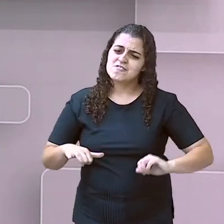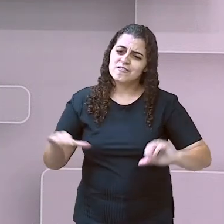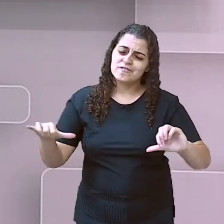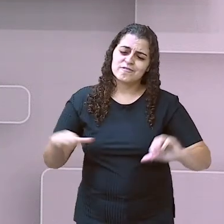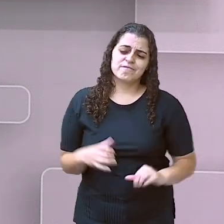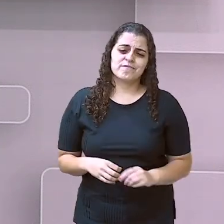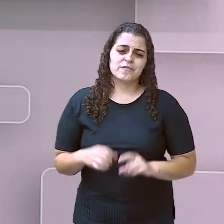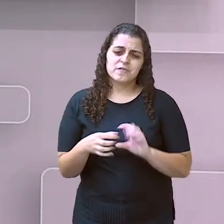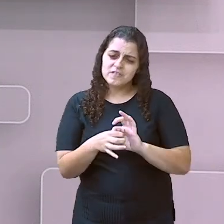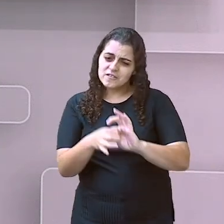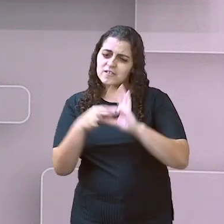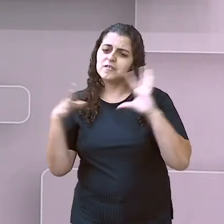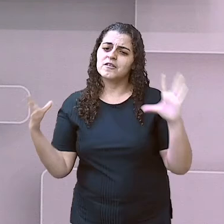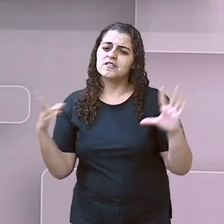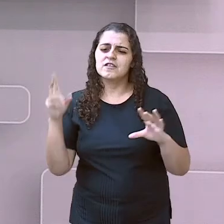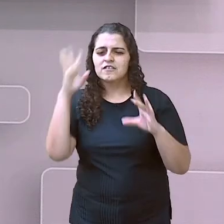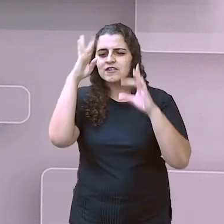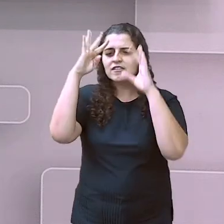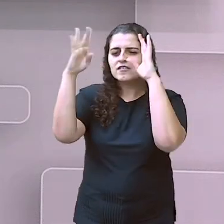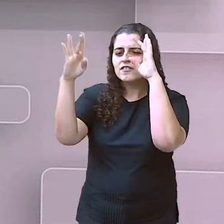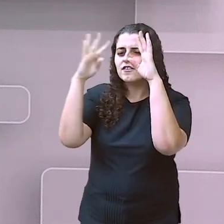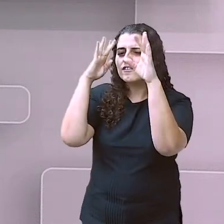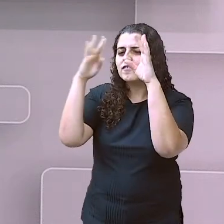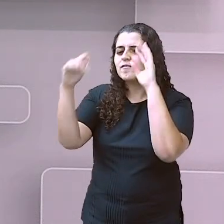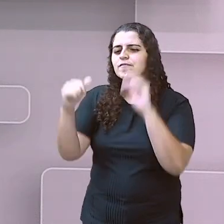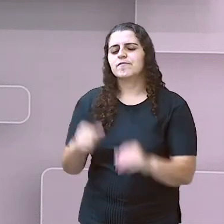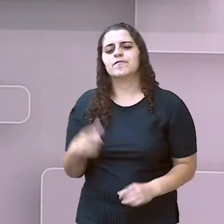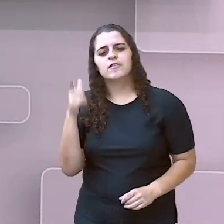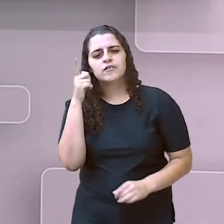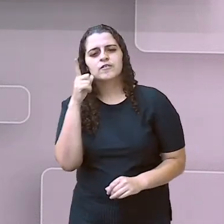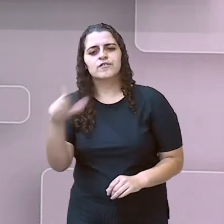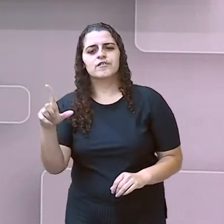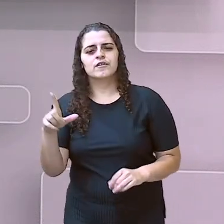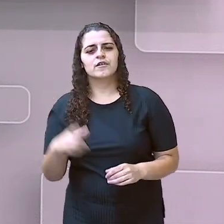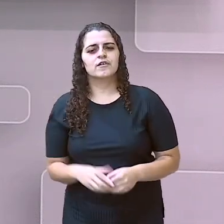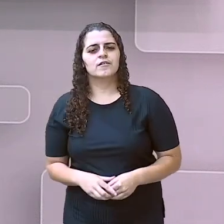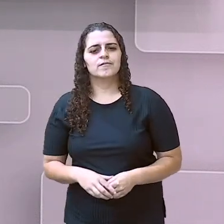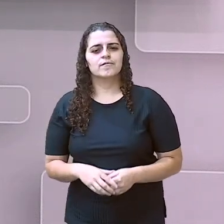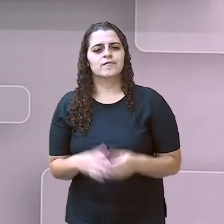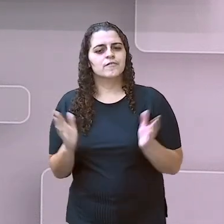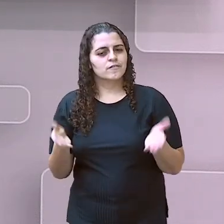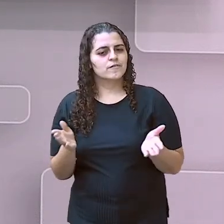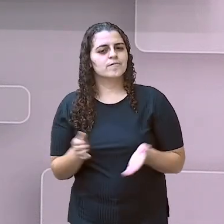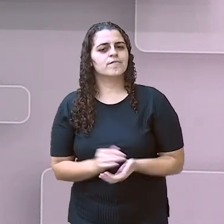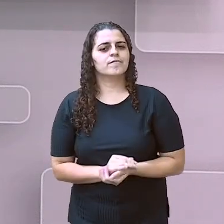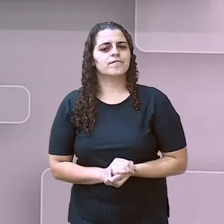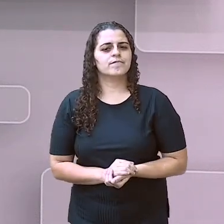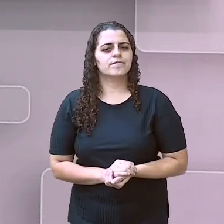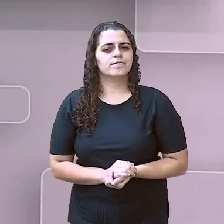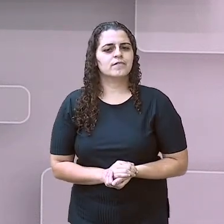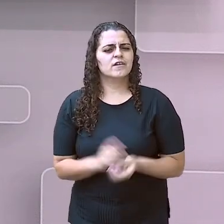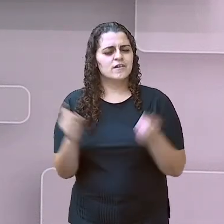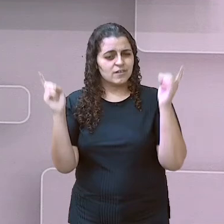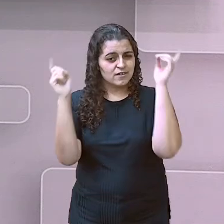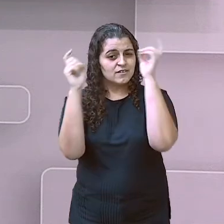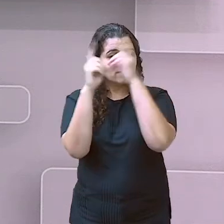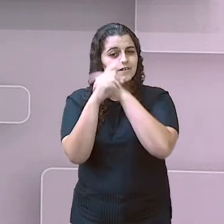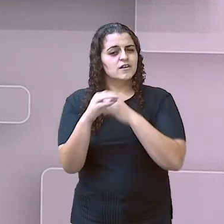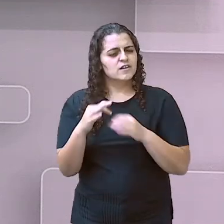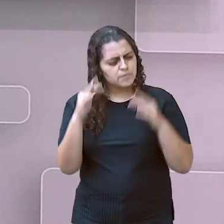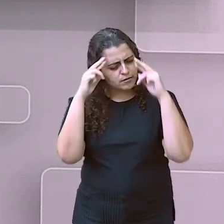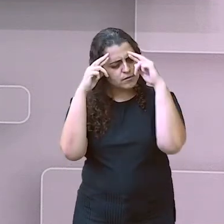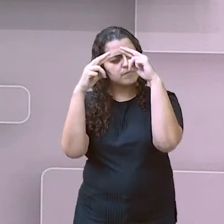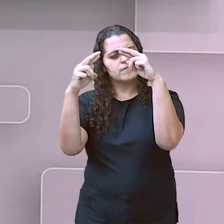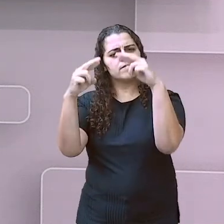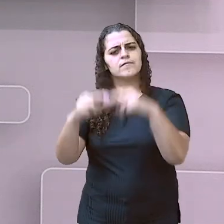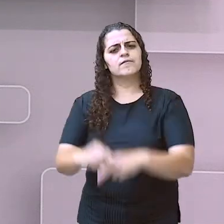à liberdade, a chegar a tudo que eles alcançaram nos dias de hoje. E são coisas que a gente tem que